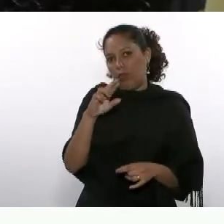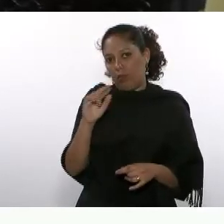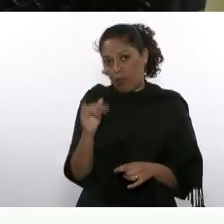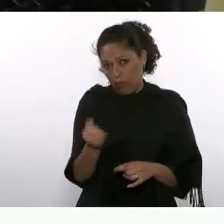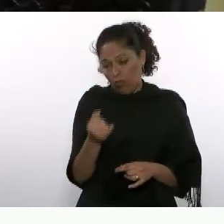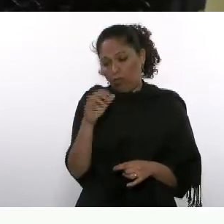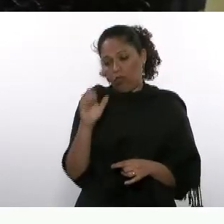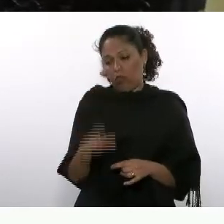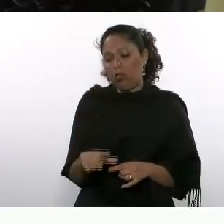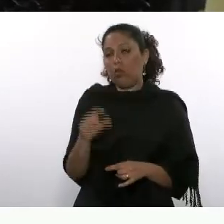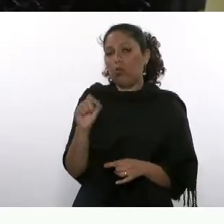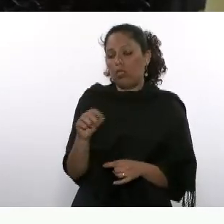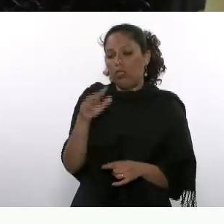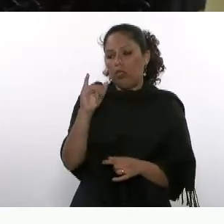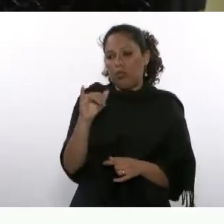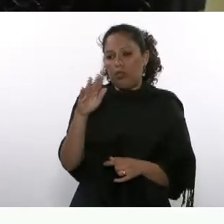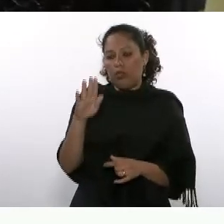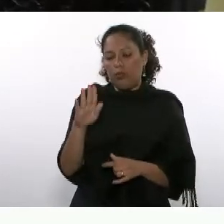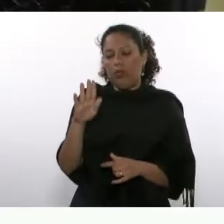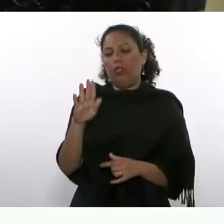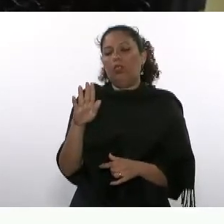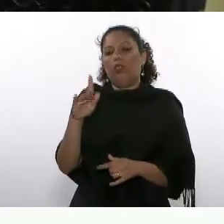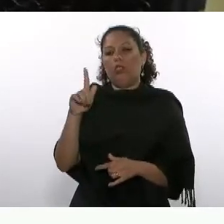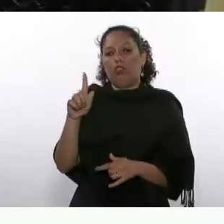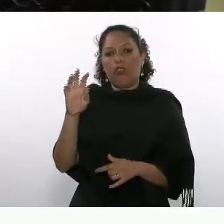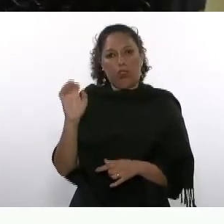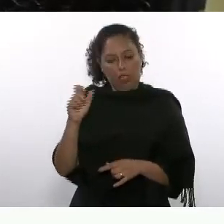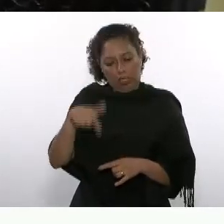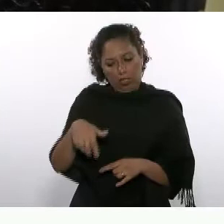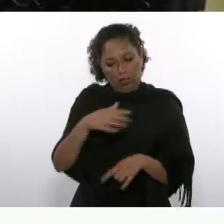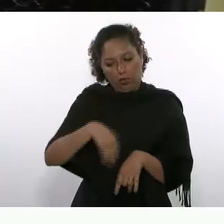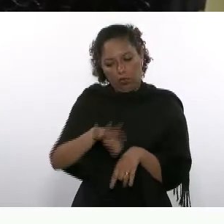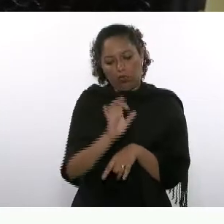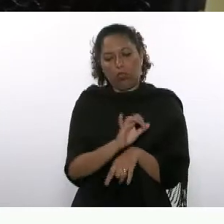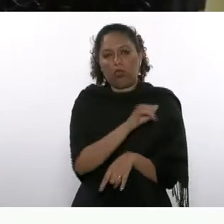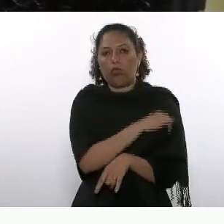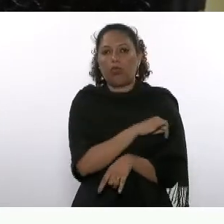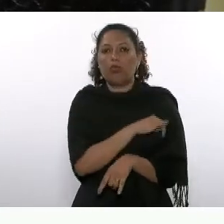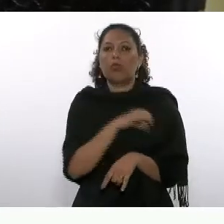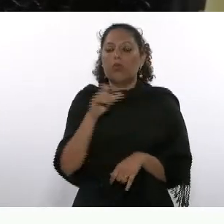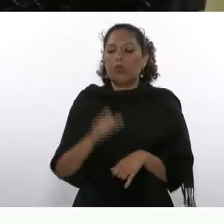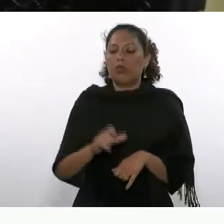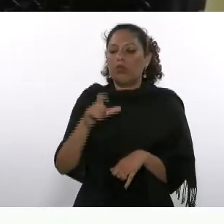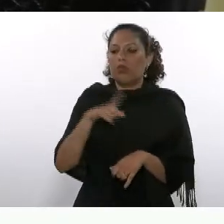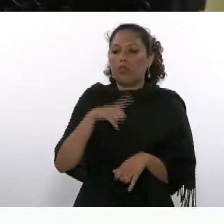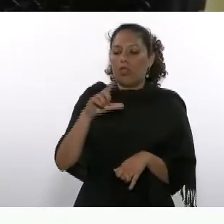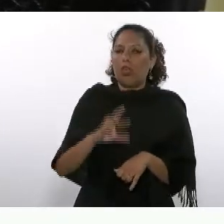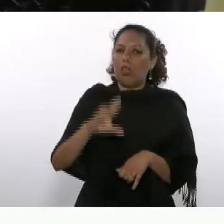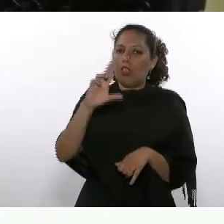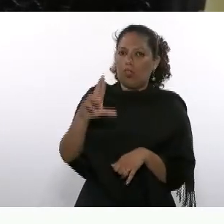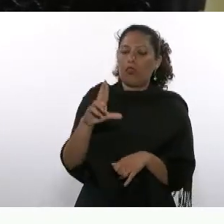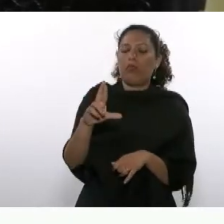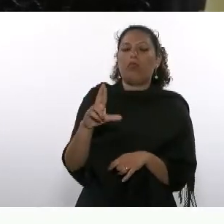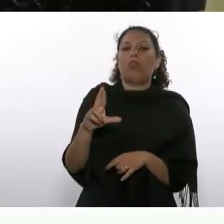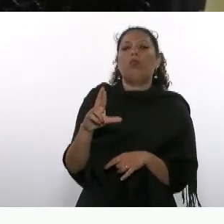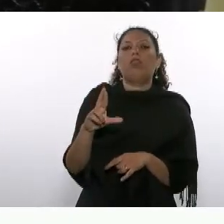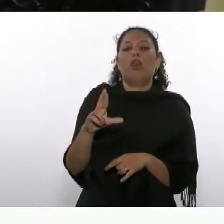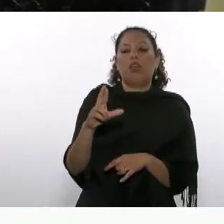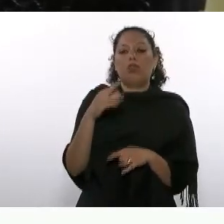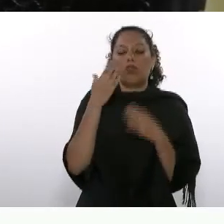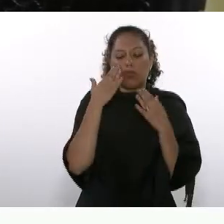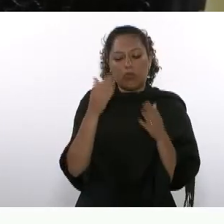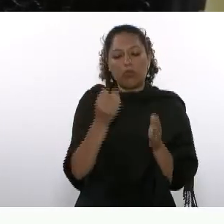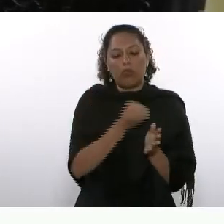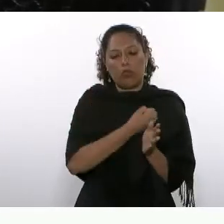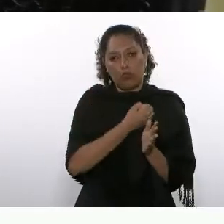IBGE do Rio de Janeiro, mal traduzindo, mas tem essa missão, eu acho que pode ser muito salutar, porque a gente cria ali, tem até